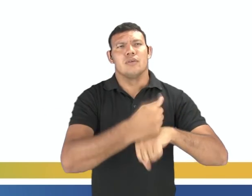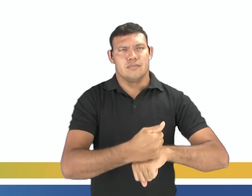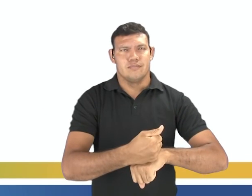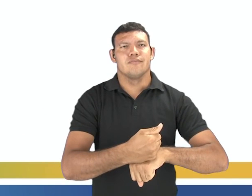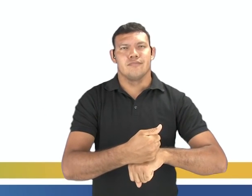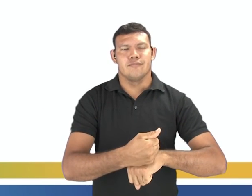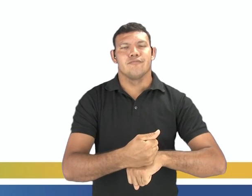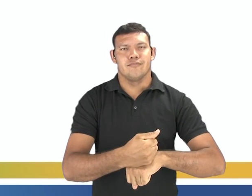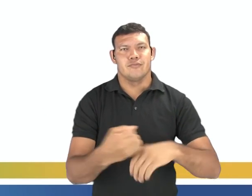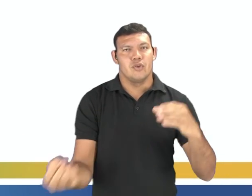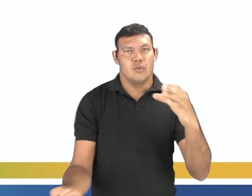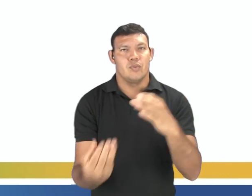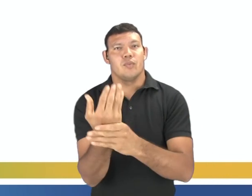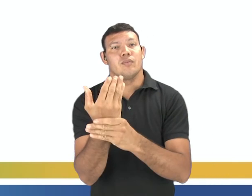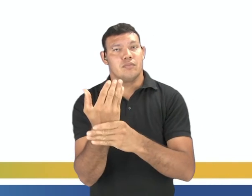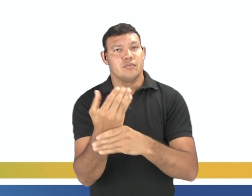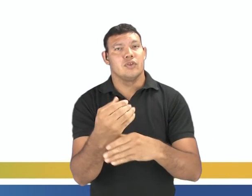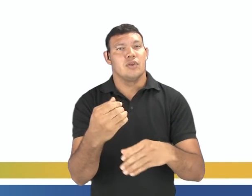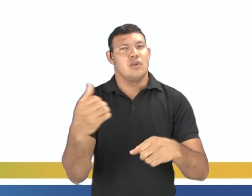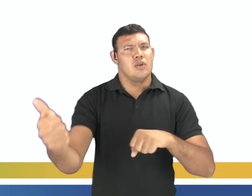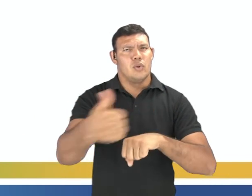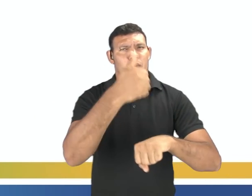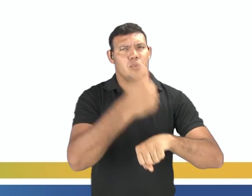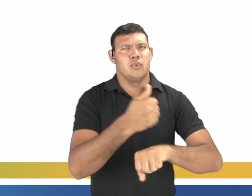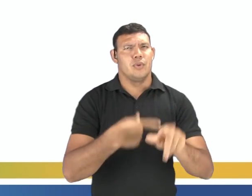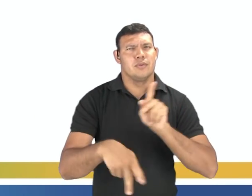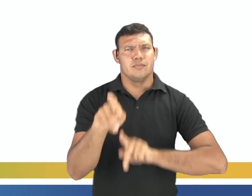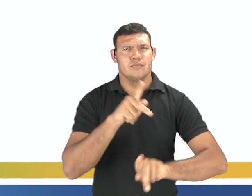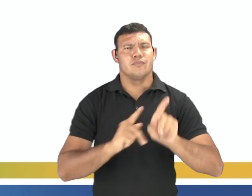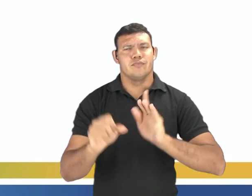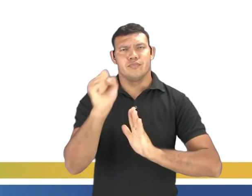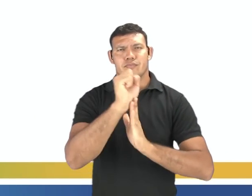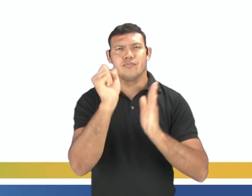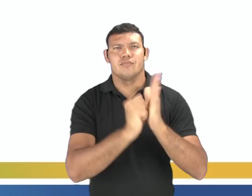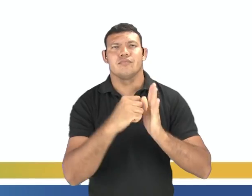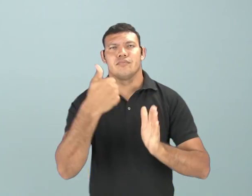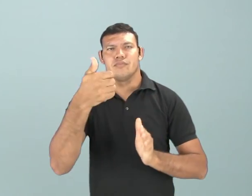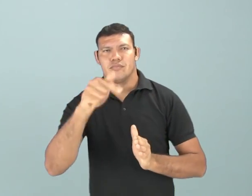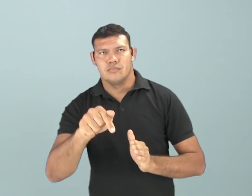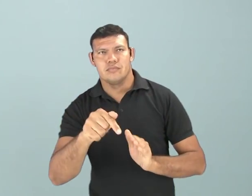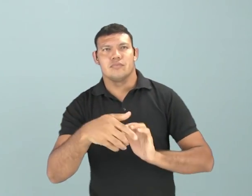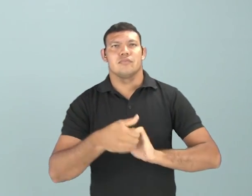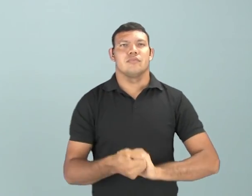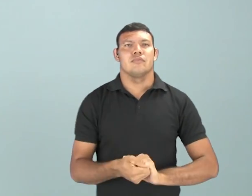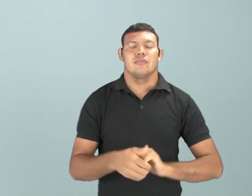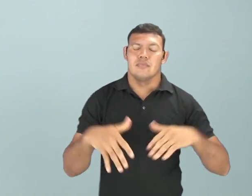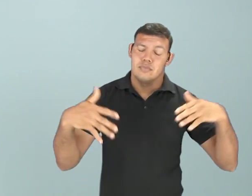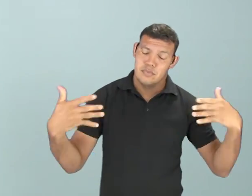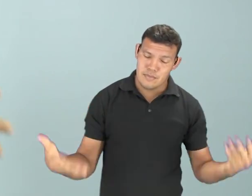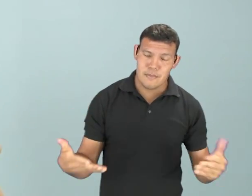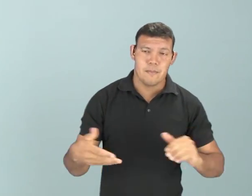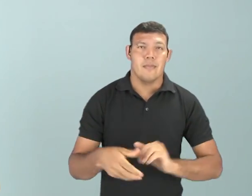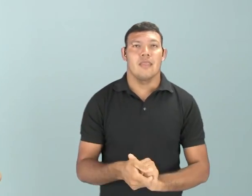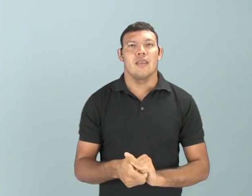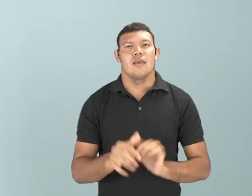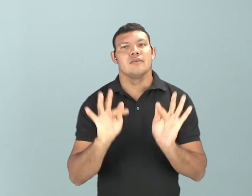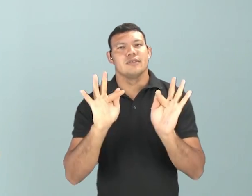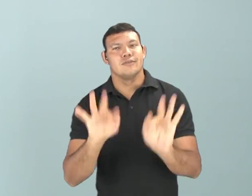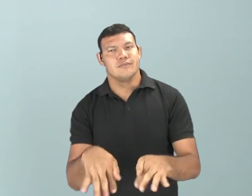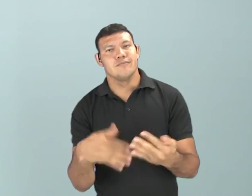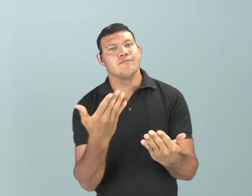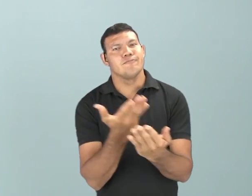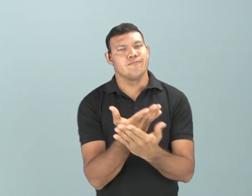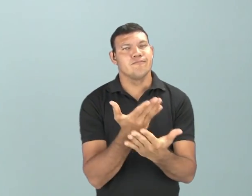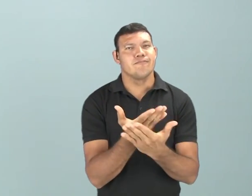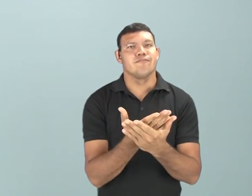povoamento implantadas no continente americano a partir do século XVII. Então, com isso, a gente encerra a nossa aula